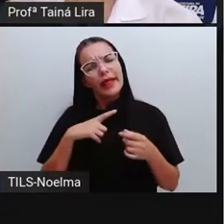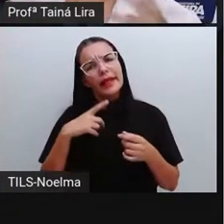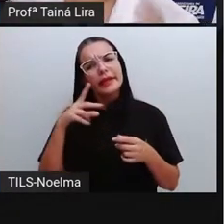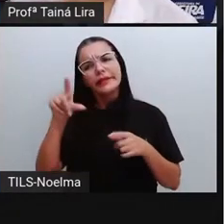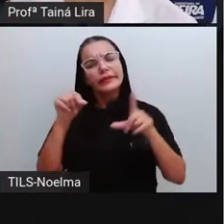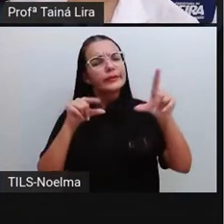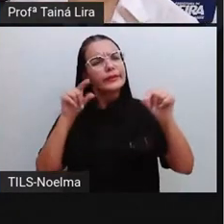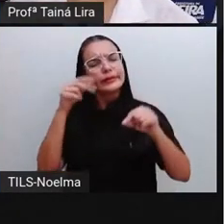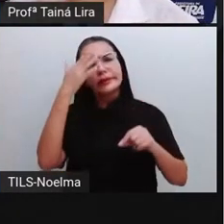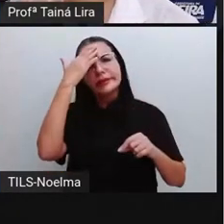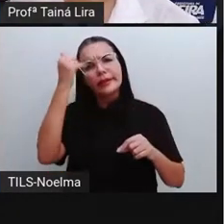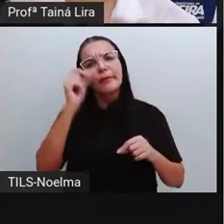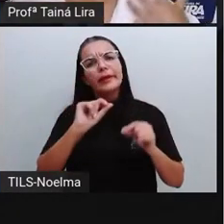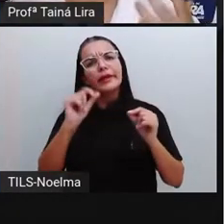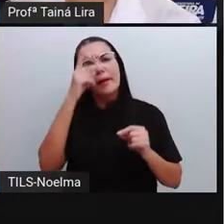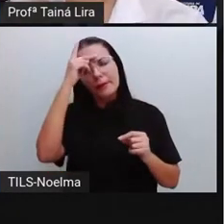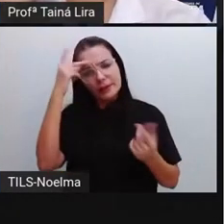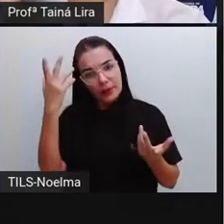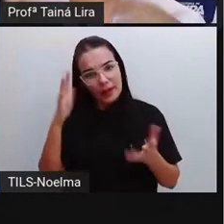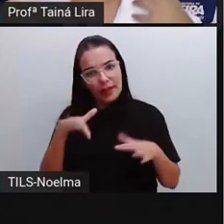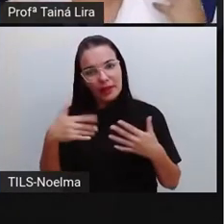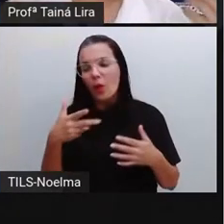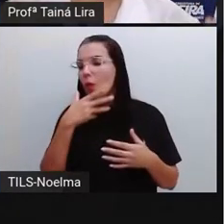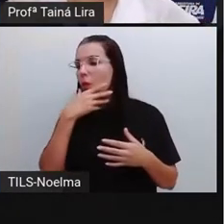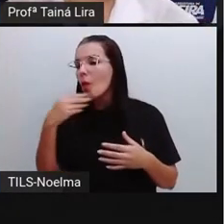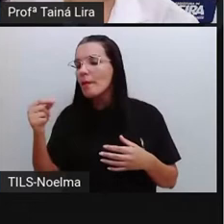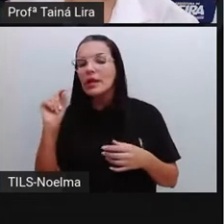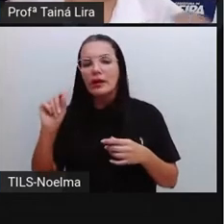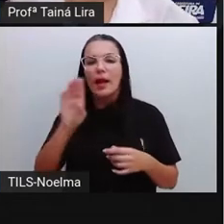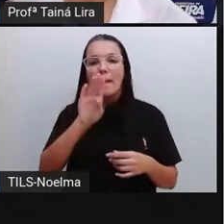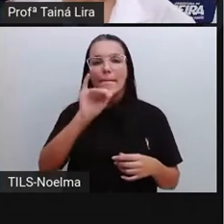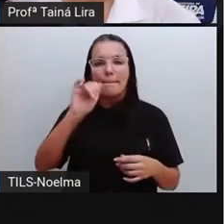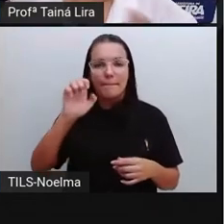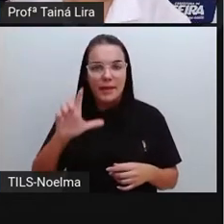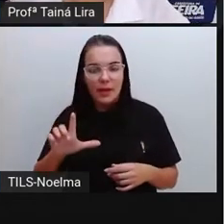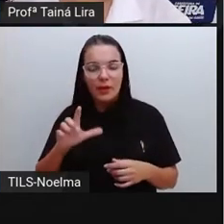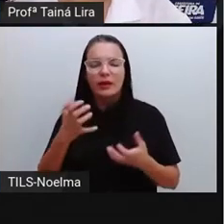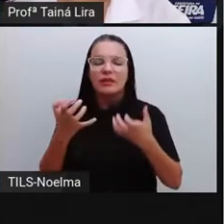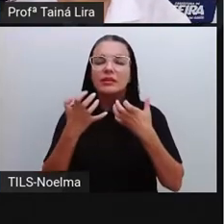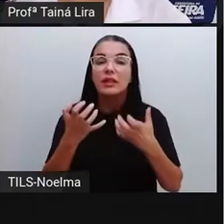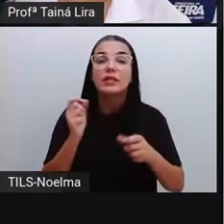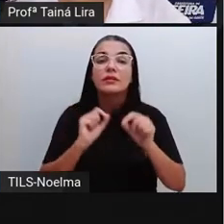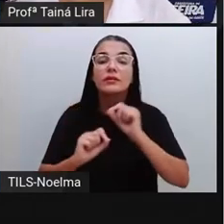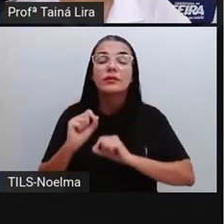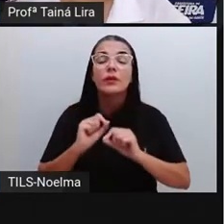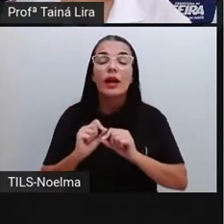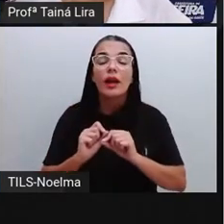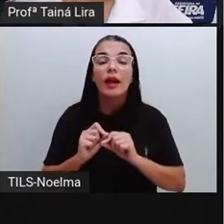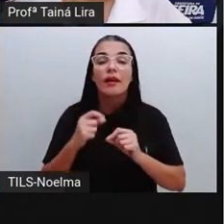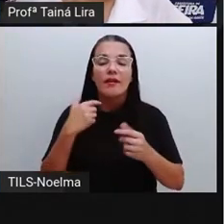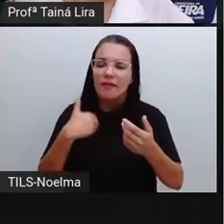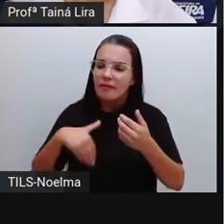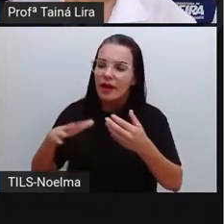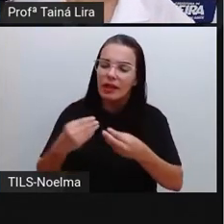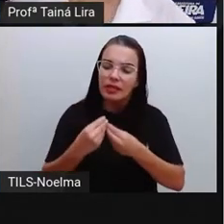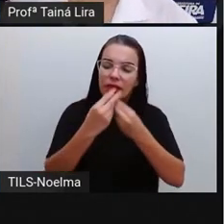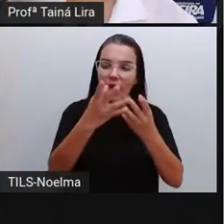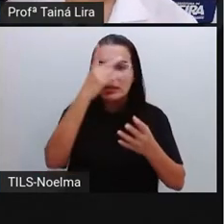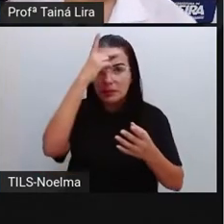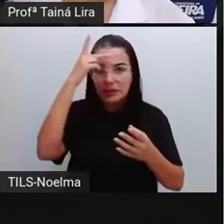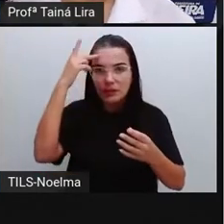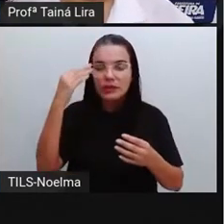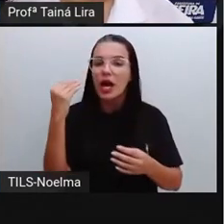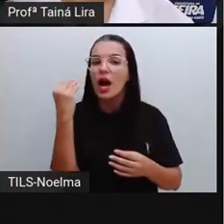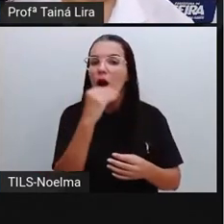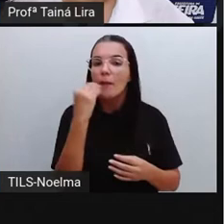para melhorar aí a vida das pessoas, para as pessoas conseguirem trabalhar, estudar, ele não seria reconhecido, tá? Ou, a não